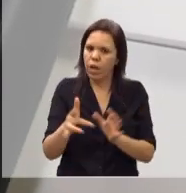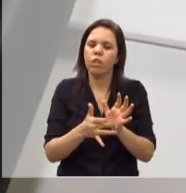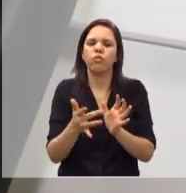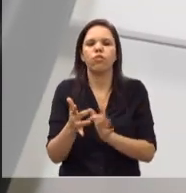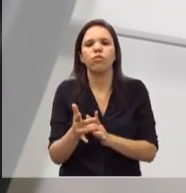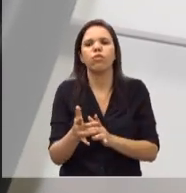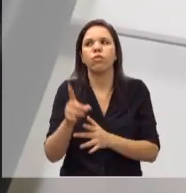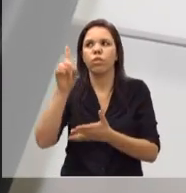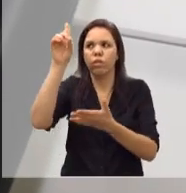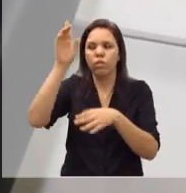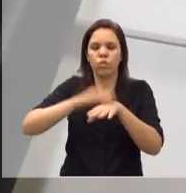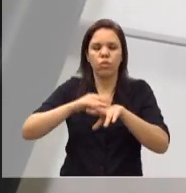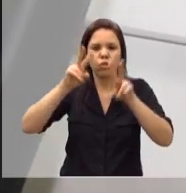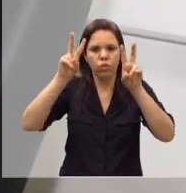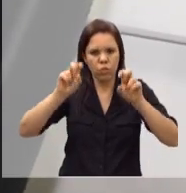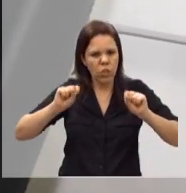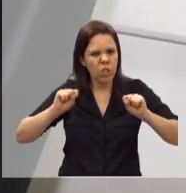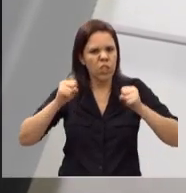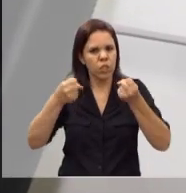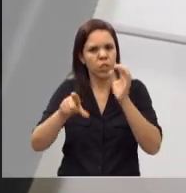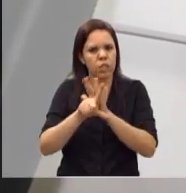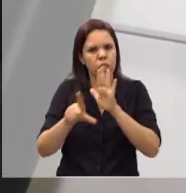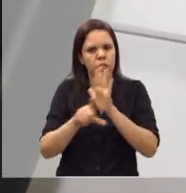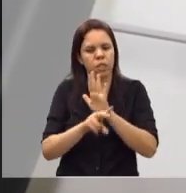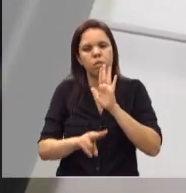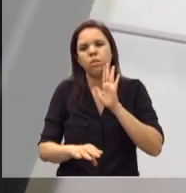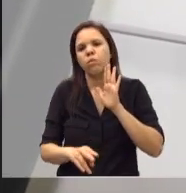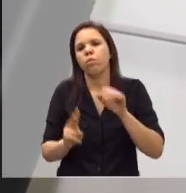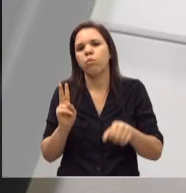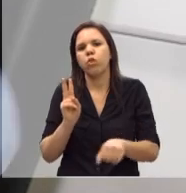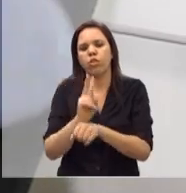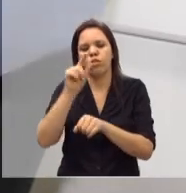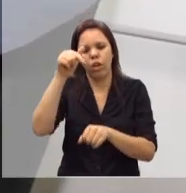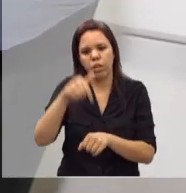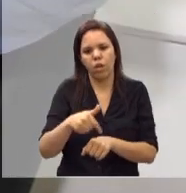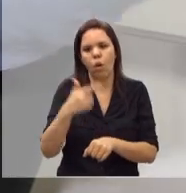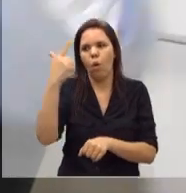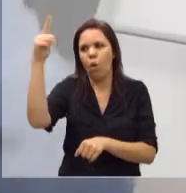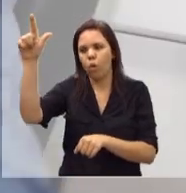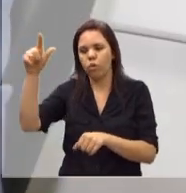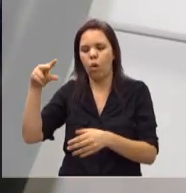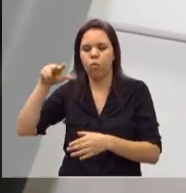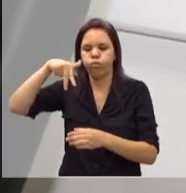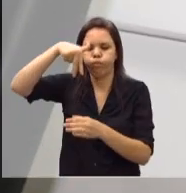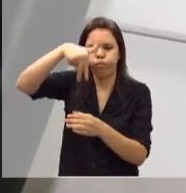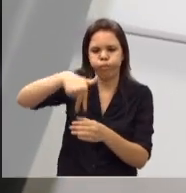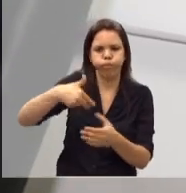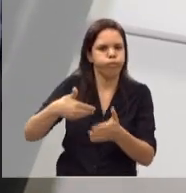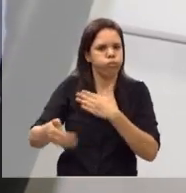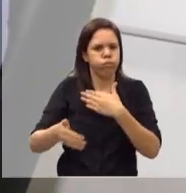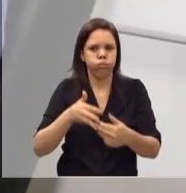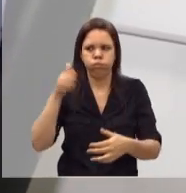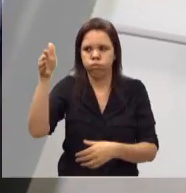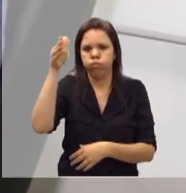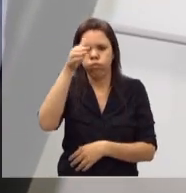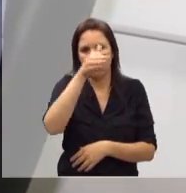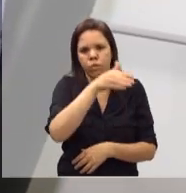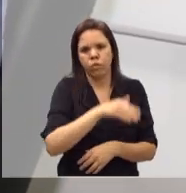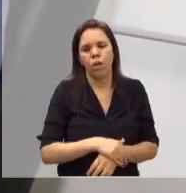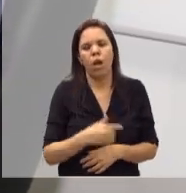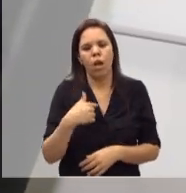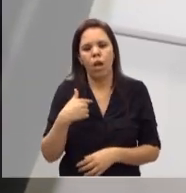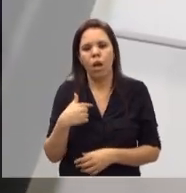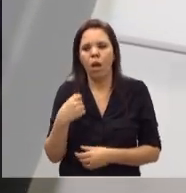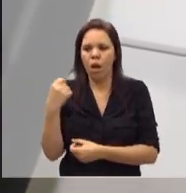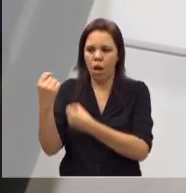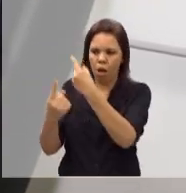falar das coisas de Deus, ou defender as leis para proteger o reino, seja aqui, ou seja na tribuna, ou em qualquer lugar. Como dizem